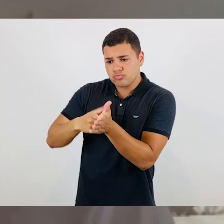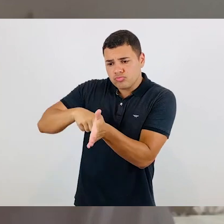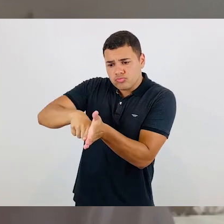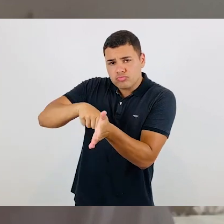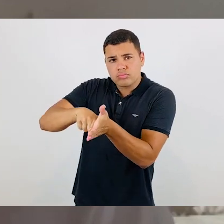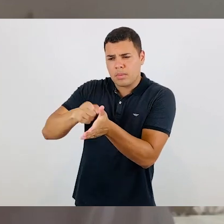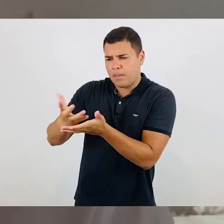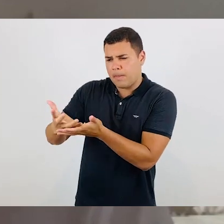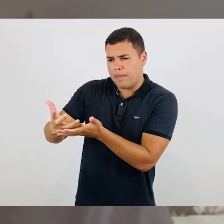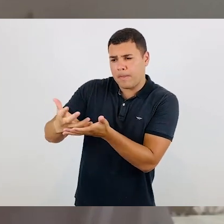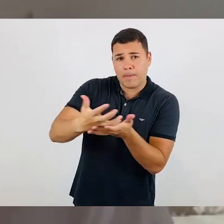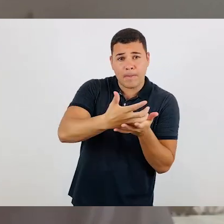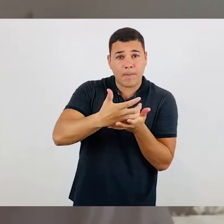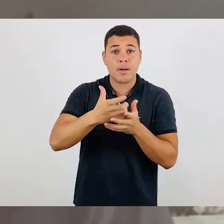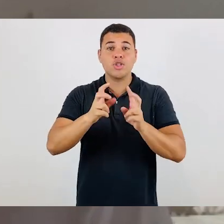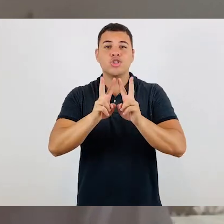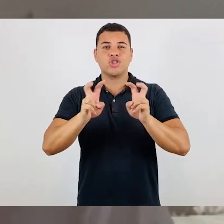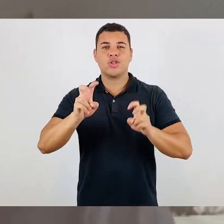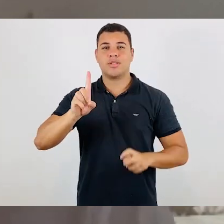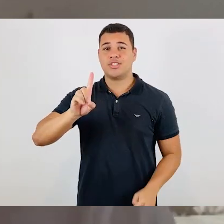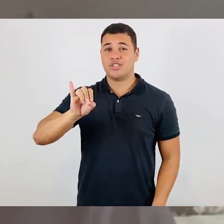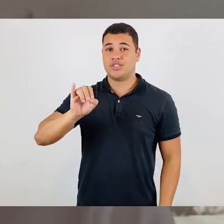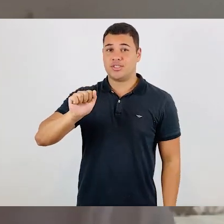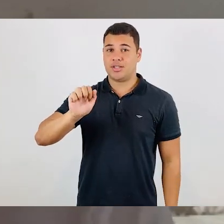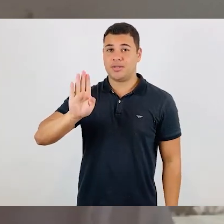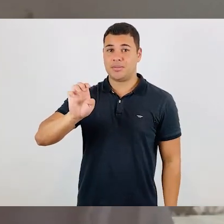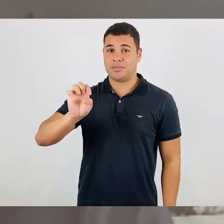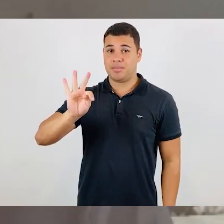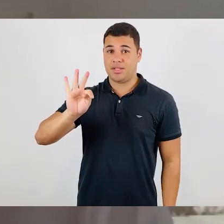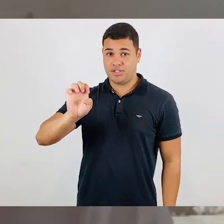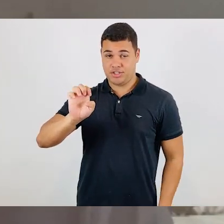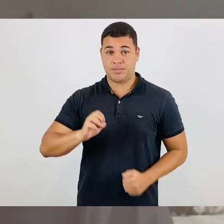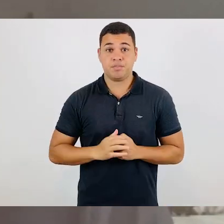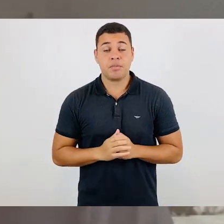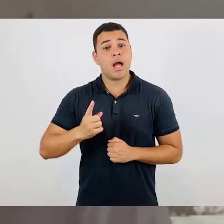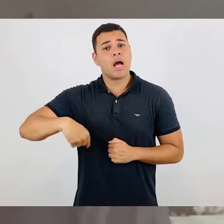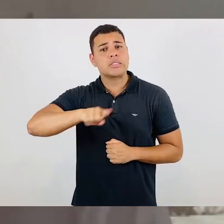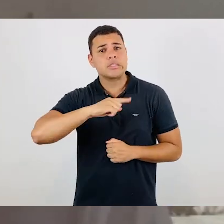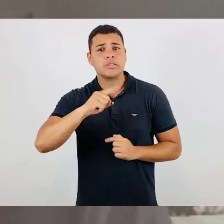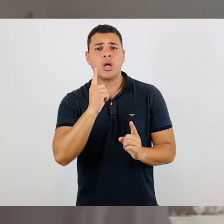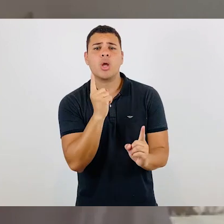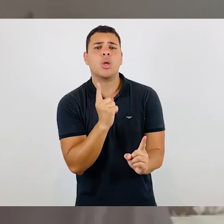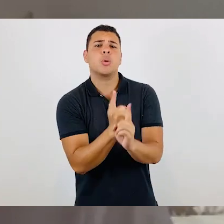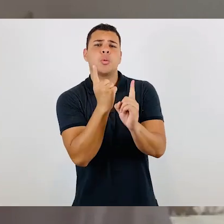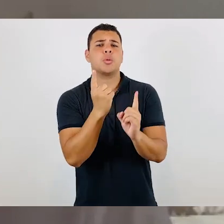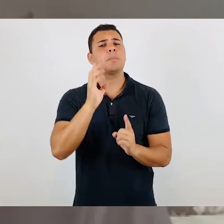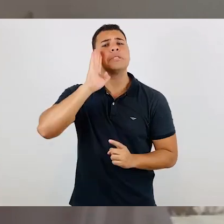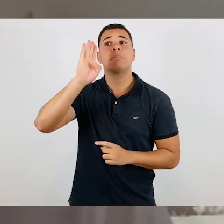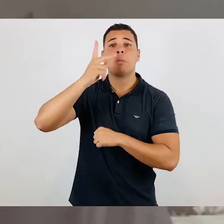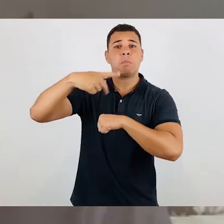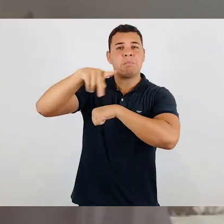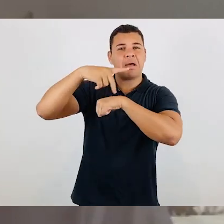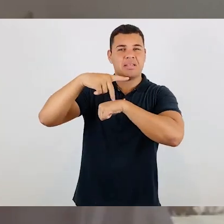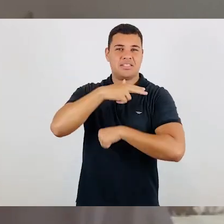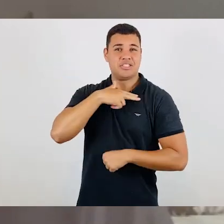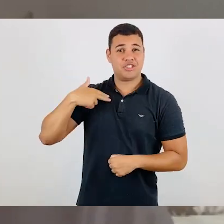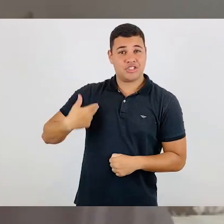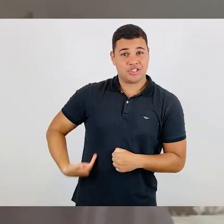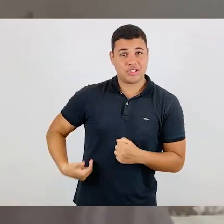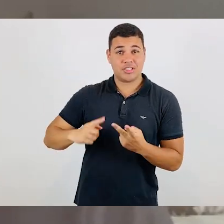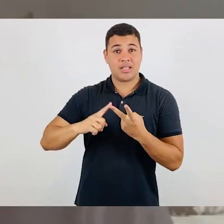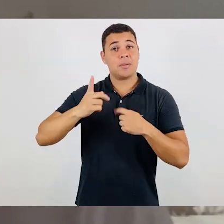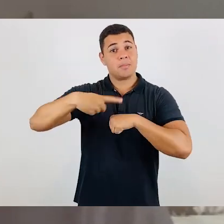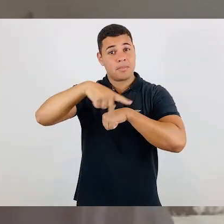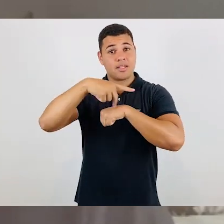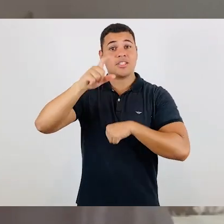que foi o nosso estudo sobre diabetes, e a gente observou nos estudos apresentados pela China,